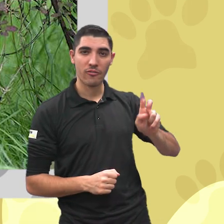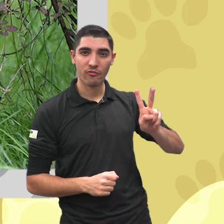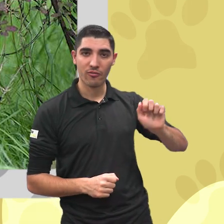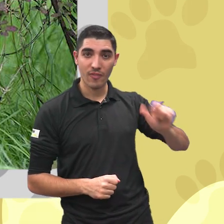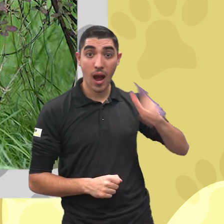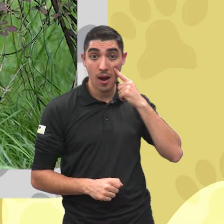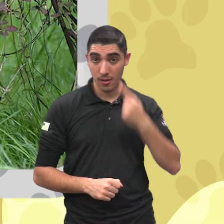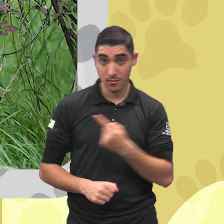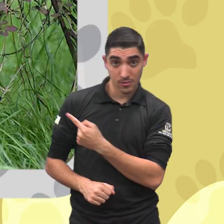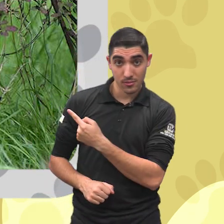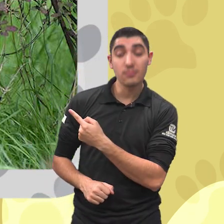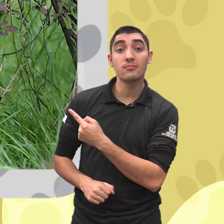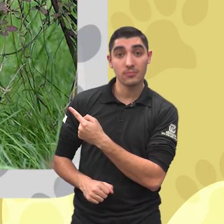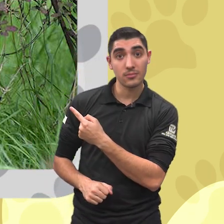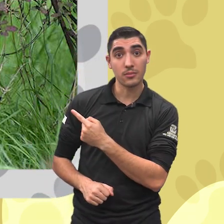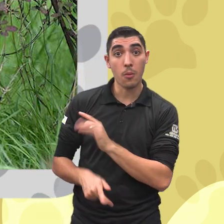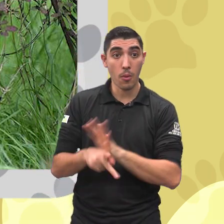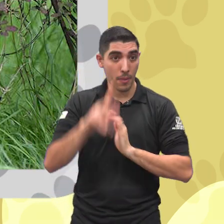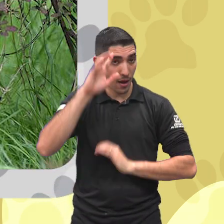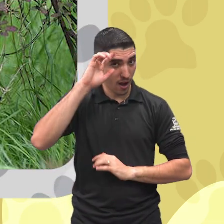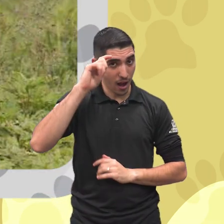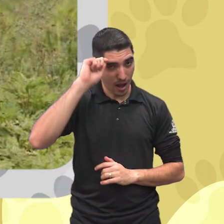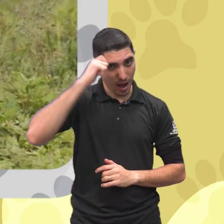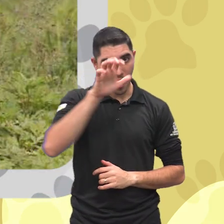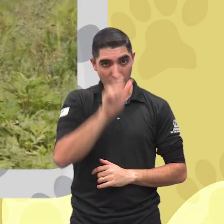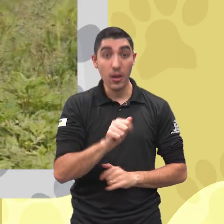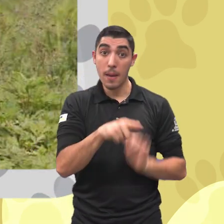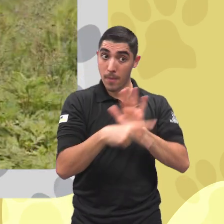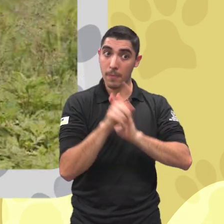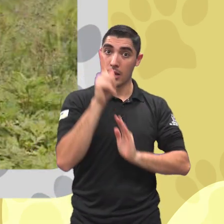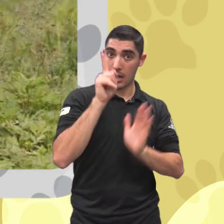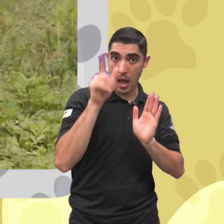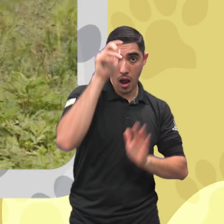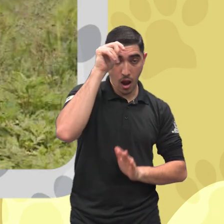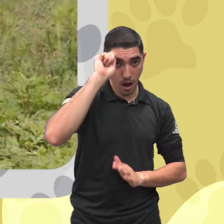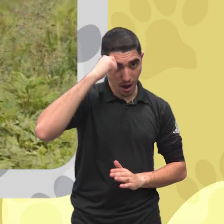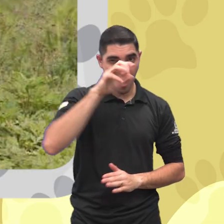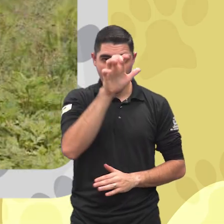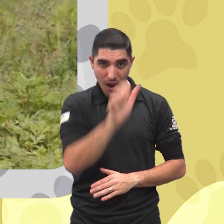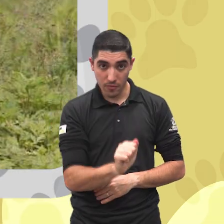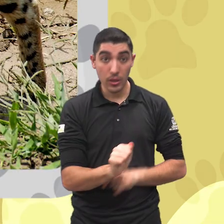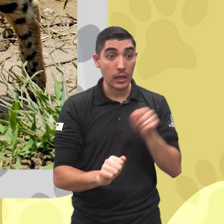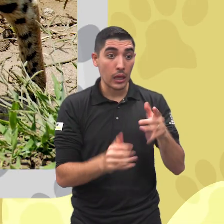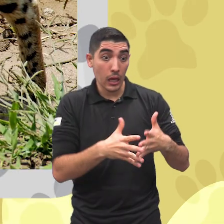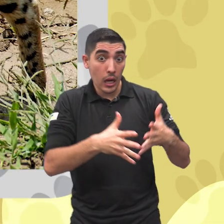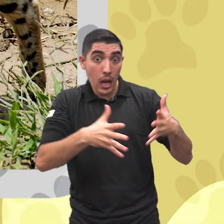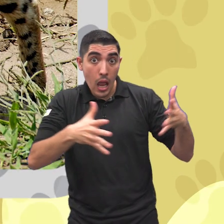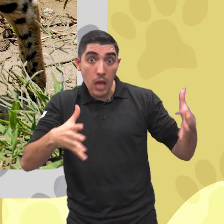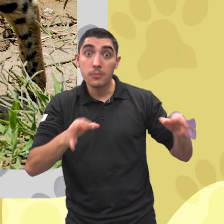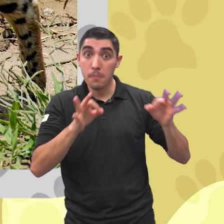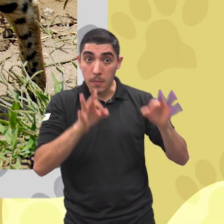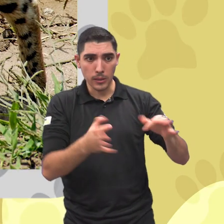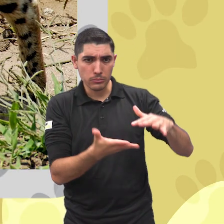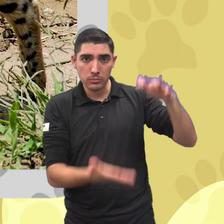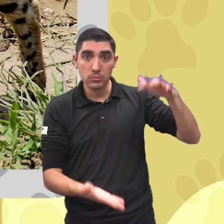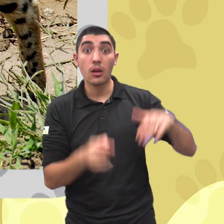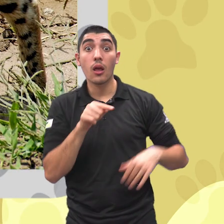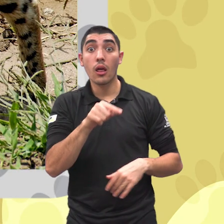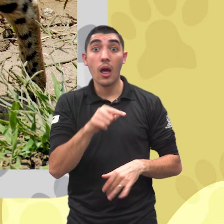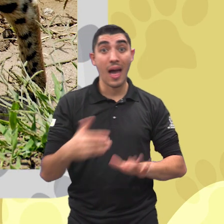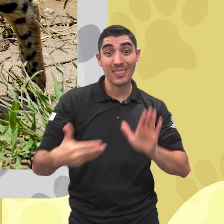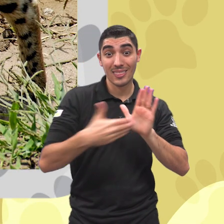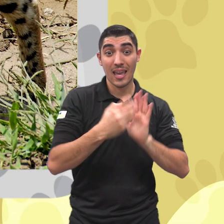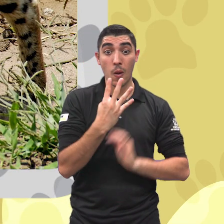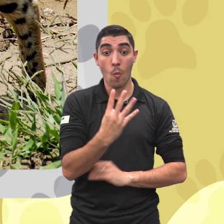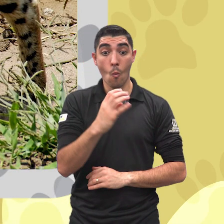serval africano, um animal selvagem que, como o nome já diz, é nativo da África. E o tamanho é de selvagem mesmo, minha